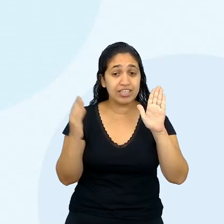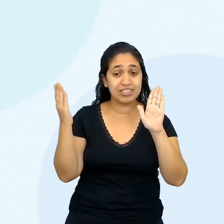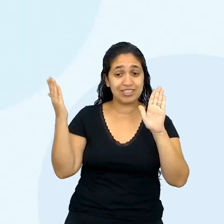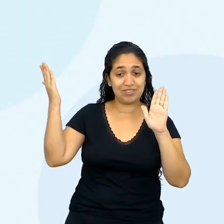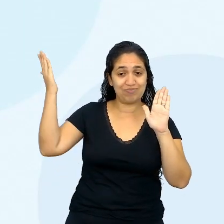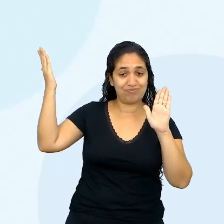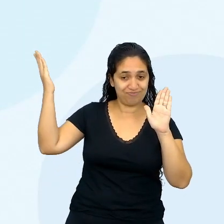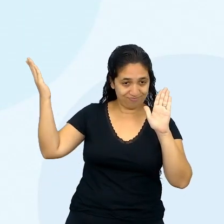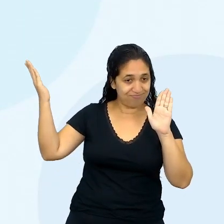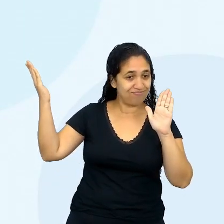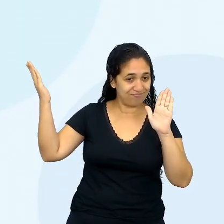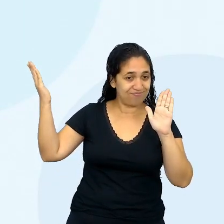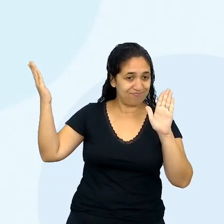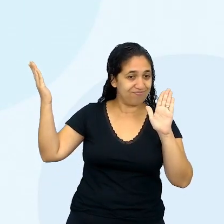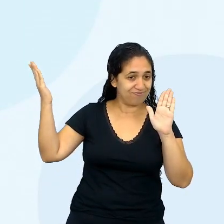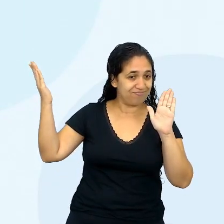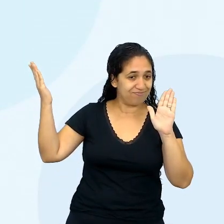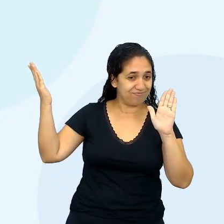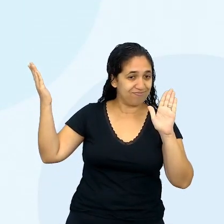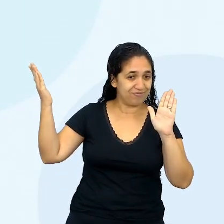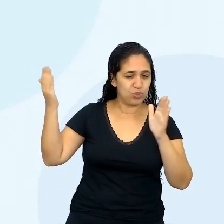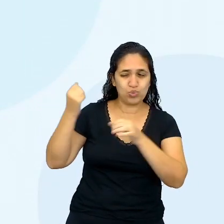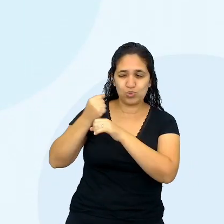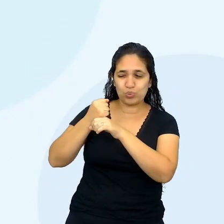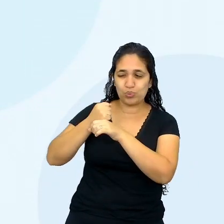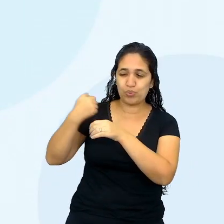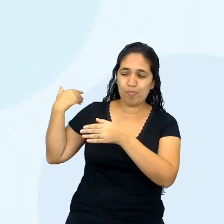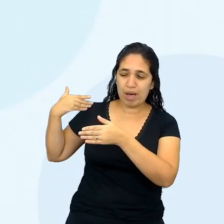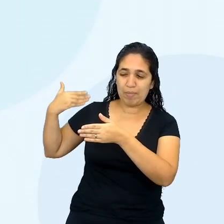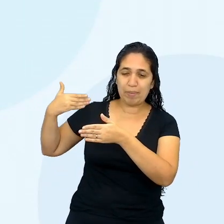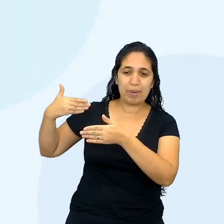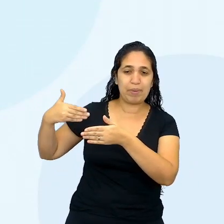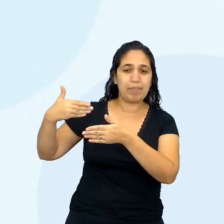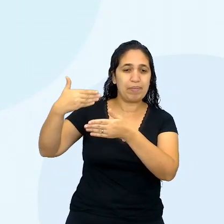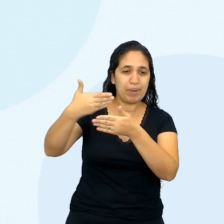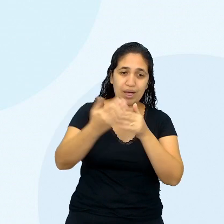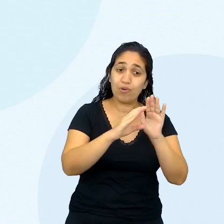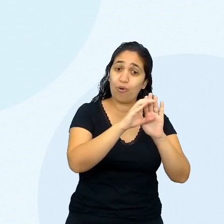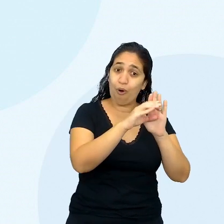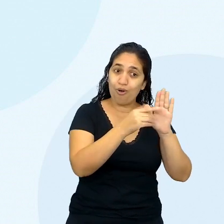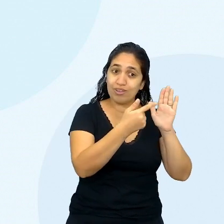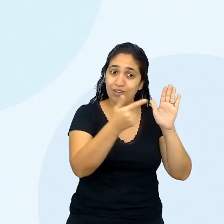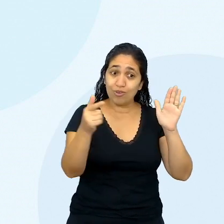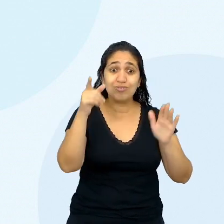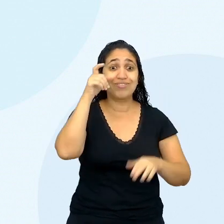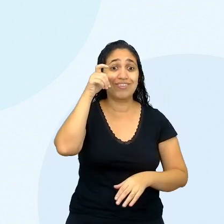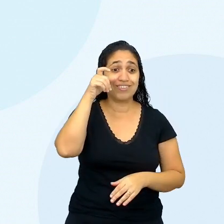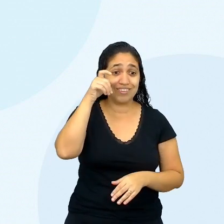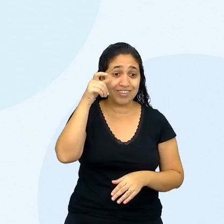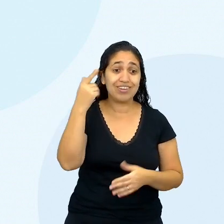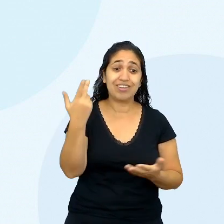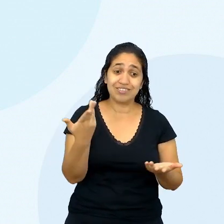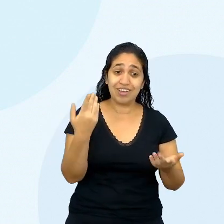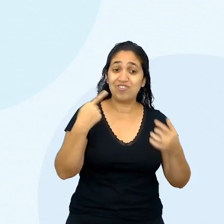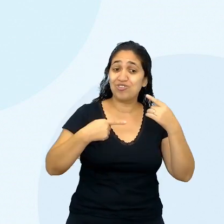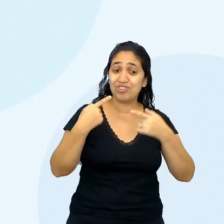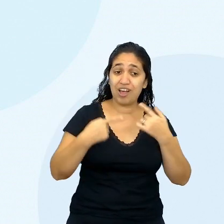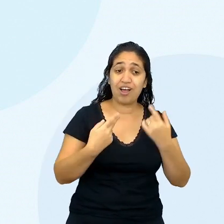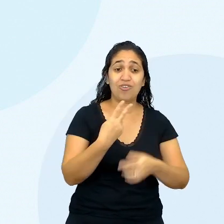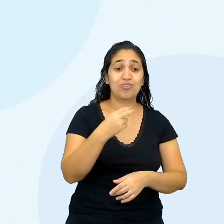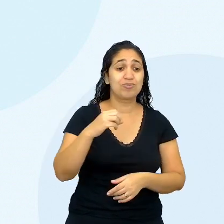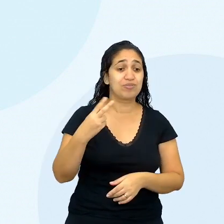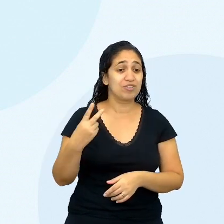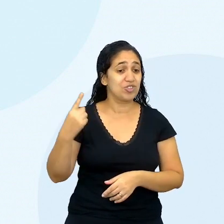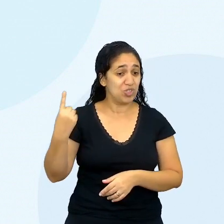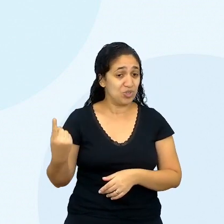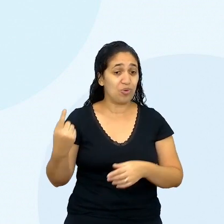trazendo aí ao longo dos outros anos, né? Então, tem alguns conteúdos bem interessantes, os diálogos de 2021, por exemplo,